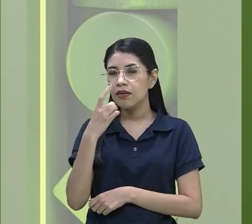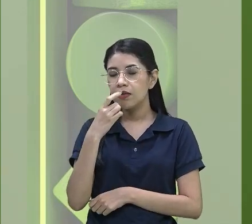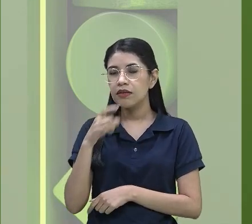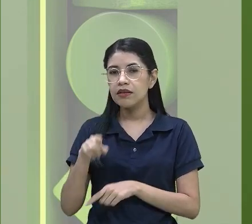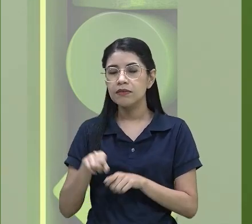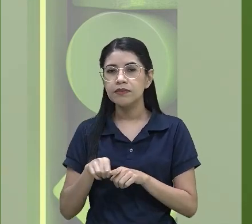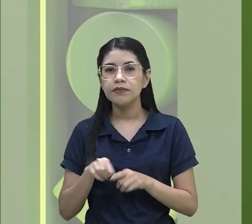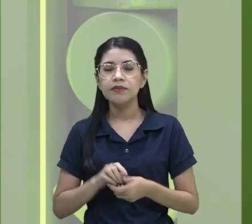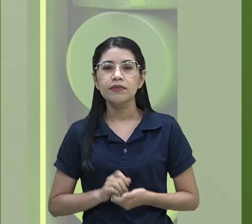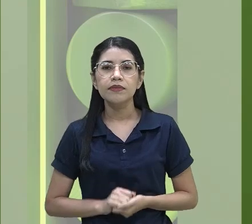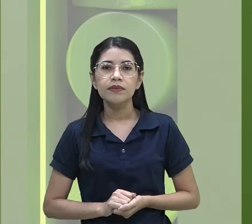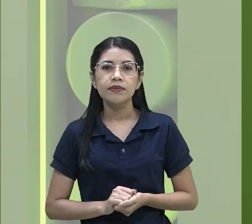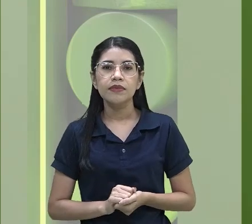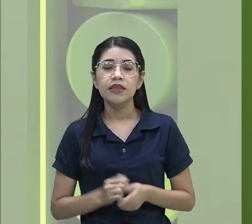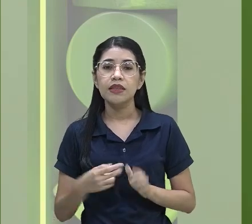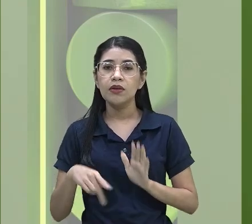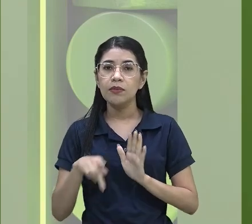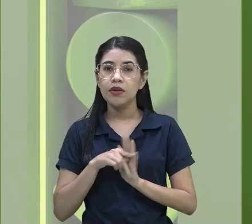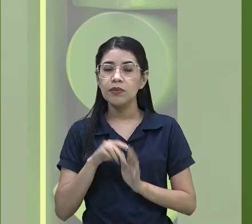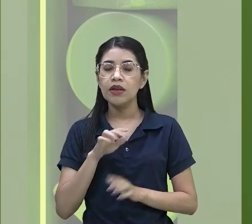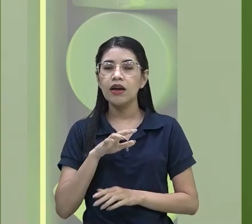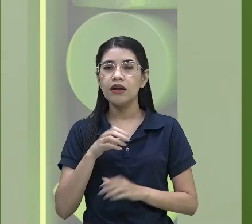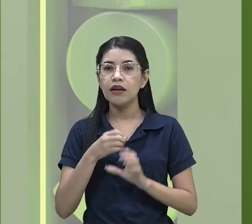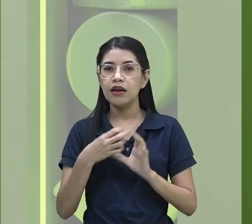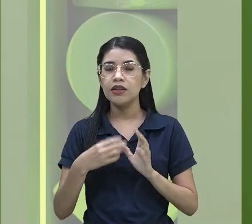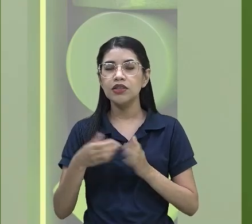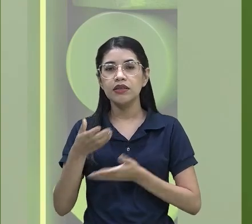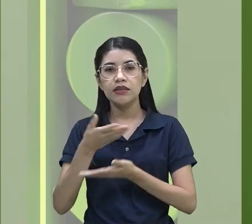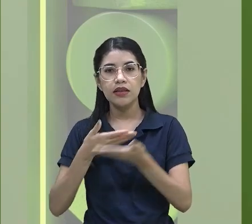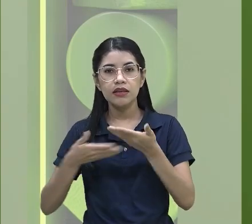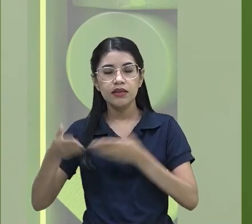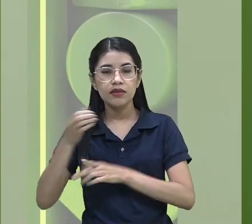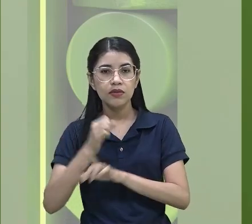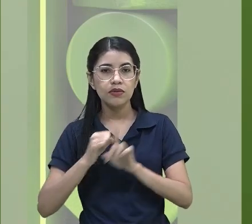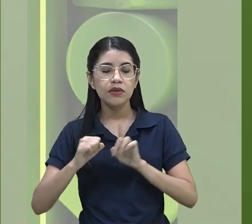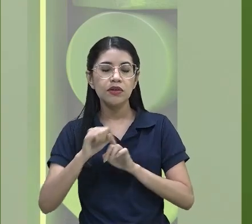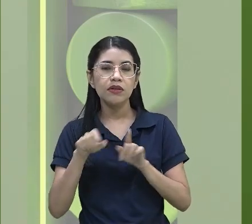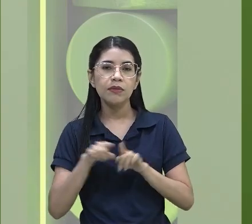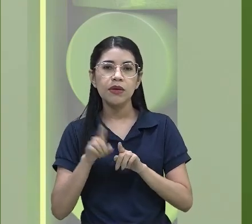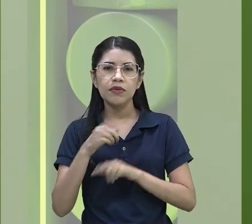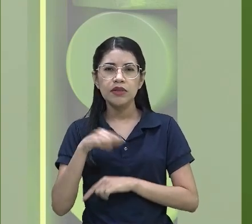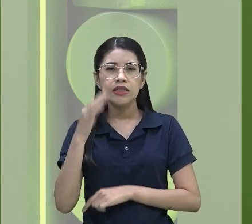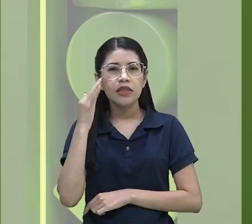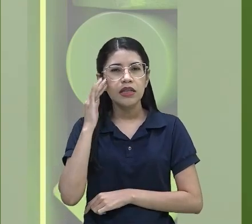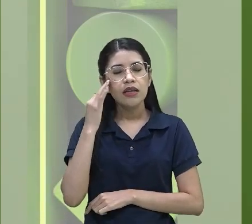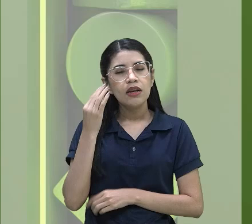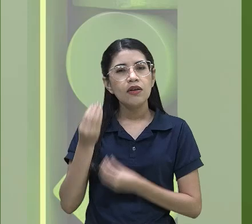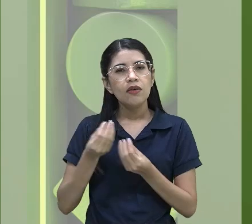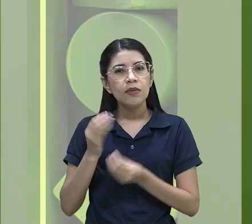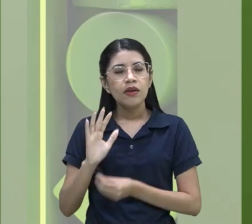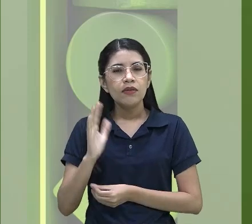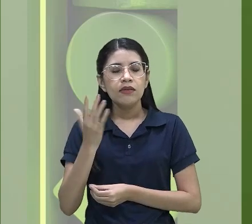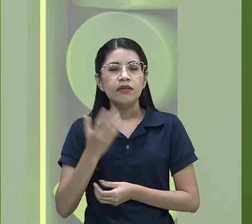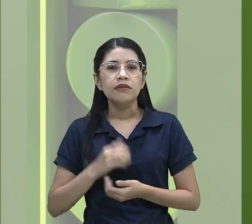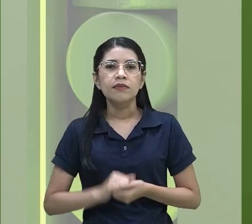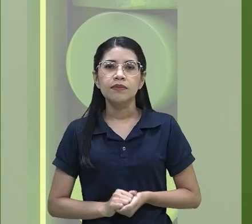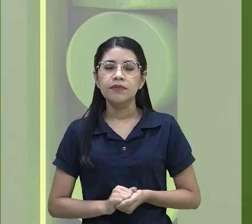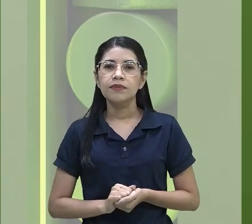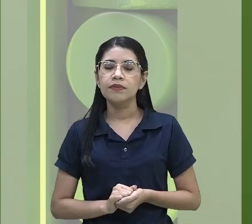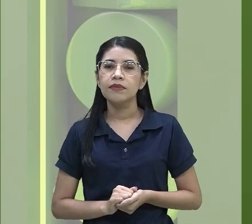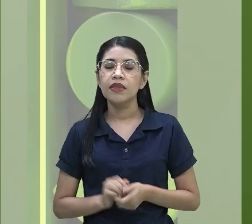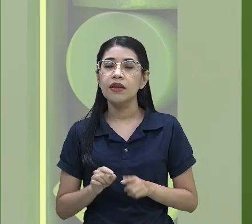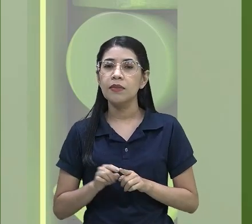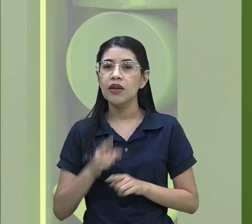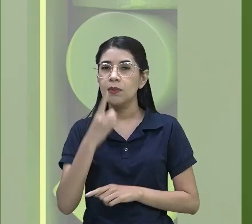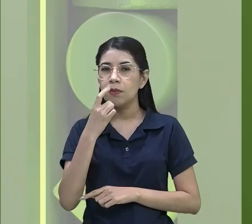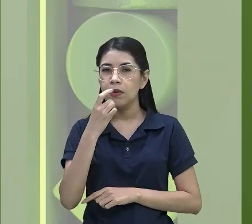vai fazer parte da característica da interação social, né, só para vocês entenderem essa exemplificação. Odores de forma